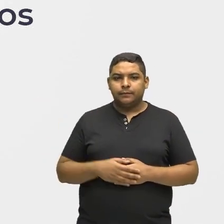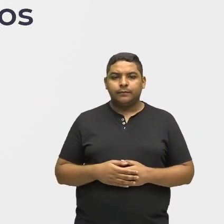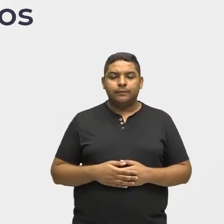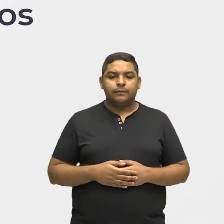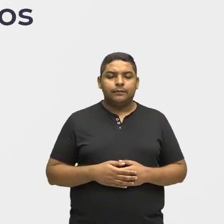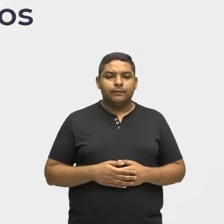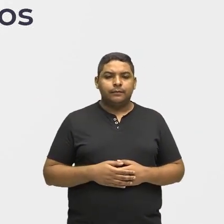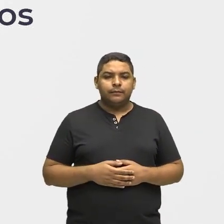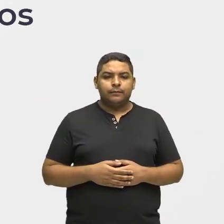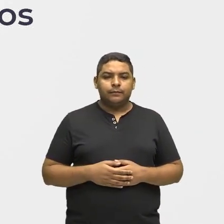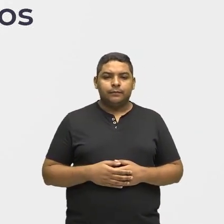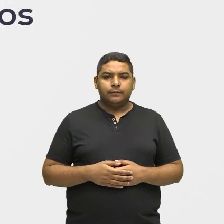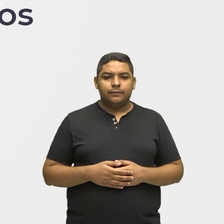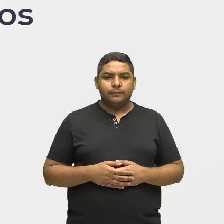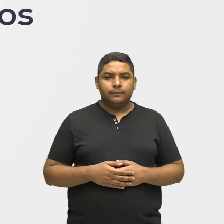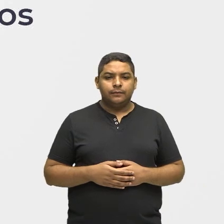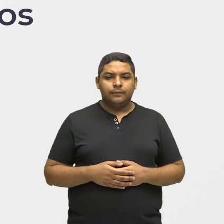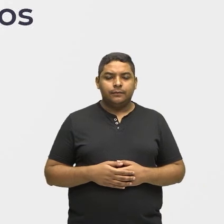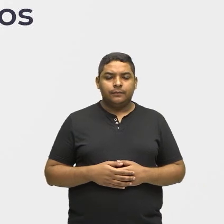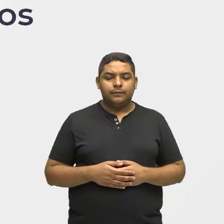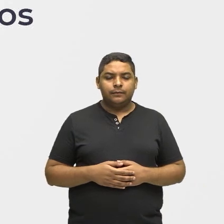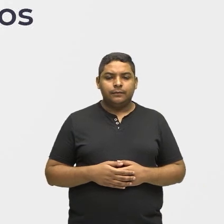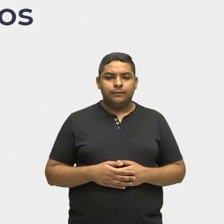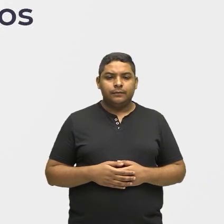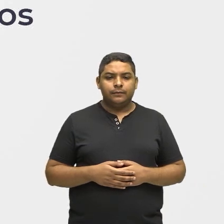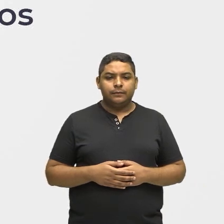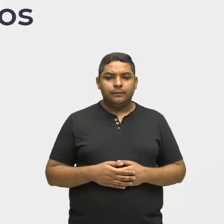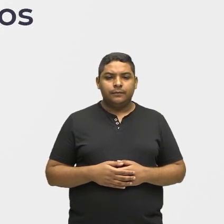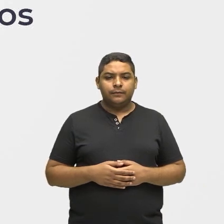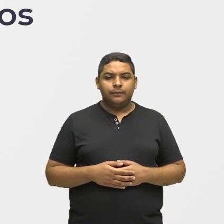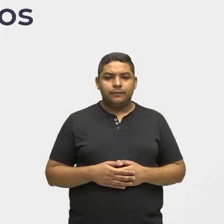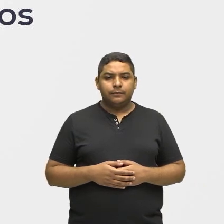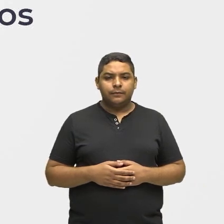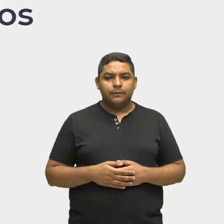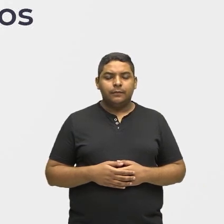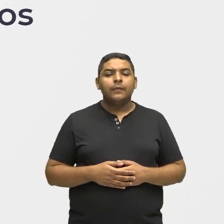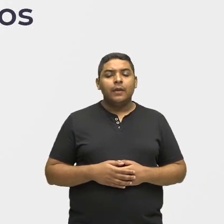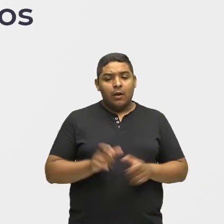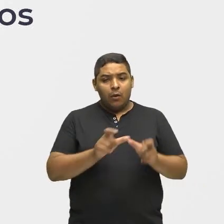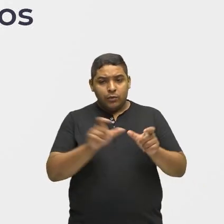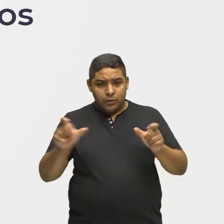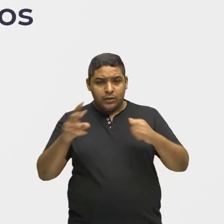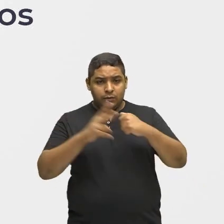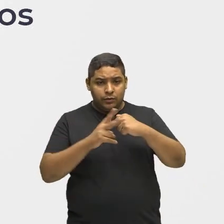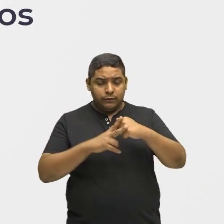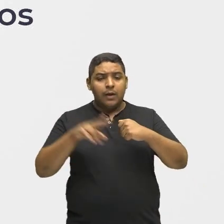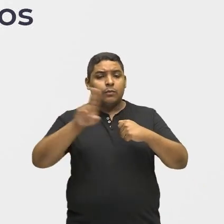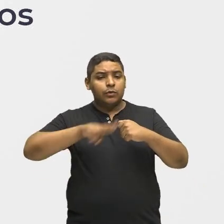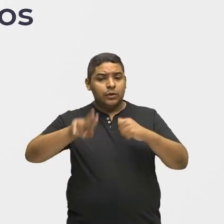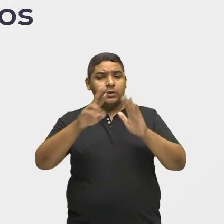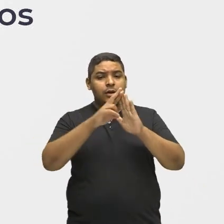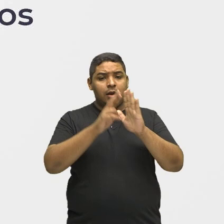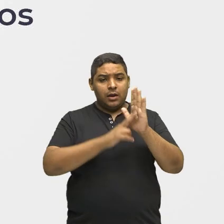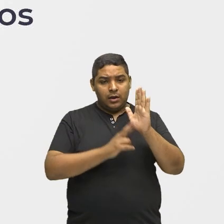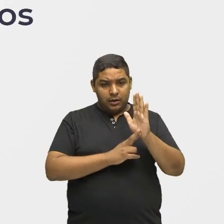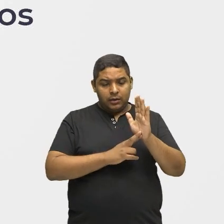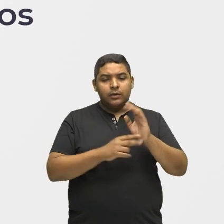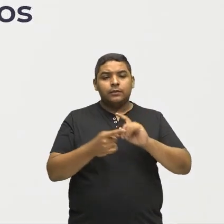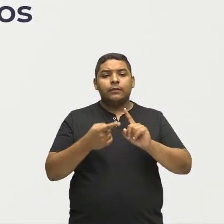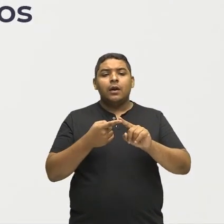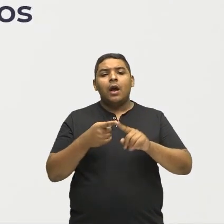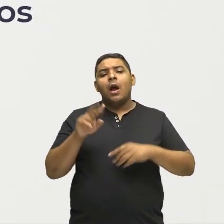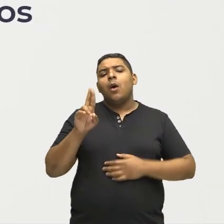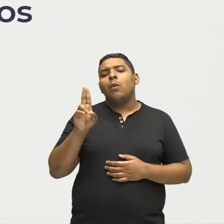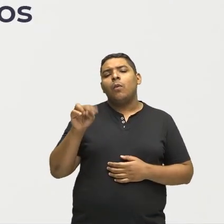tudo bem? Então, aqui nós temos as respostas. Então, na conjugação dos verbos, a gente utiliza as regras. No caso do